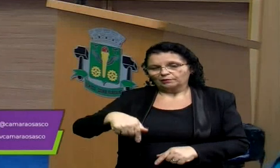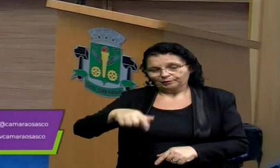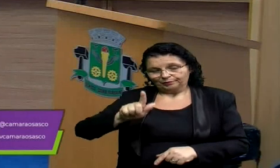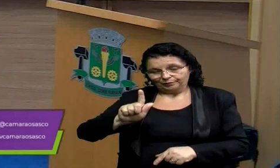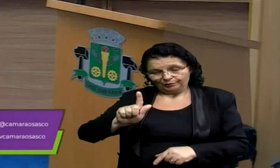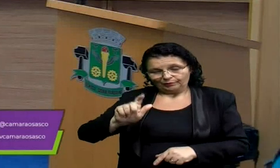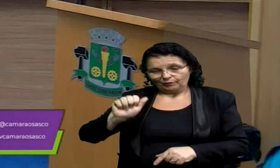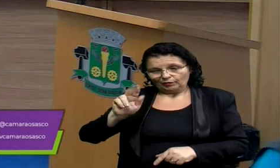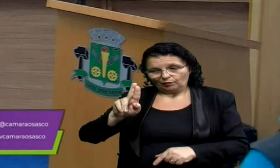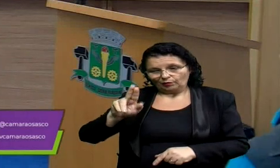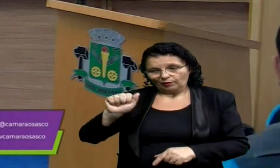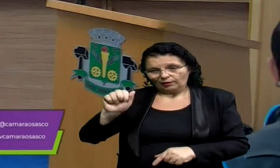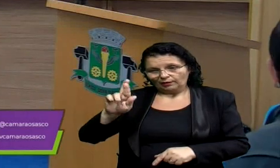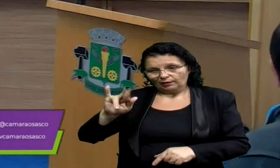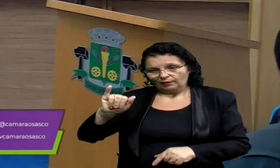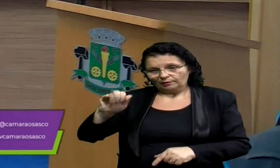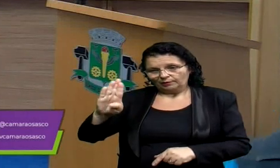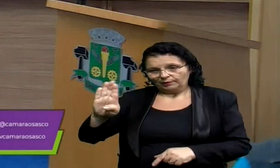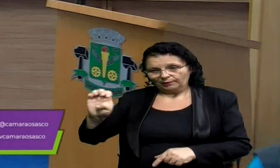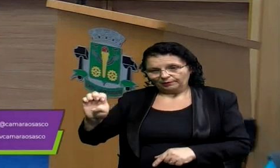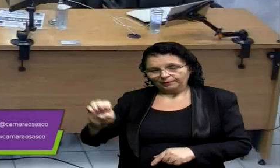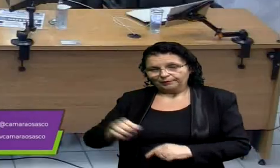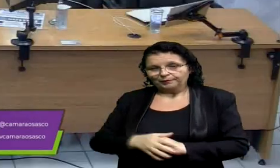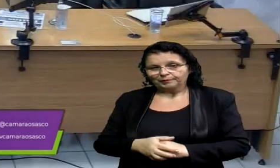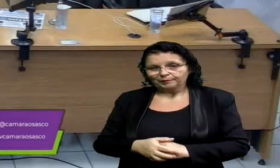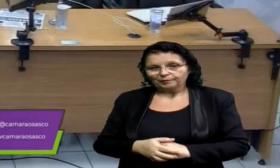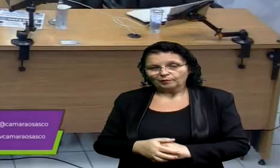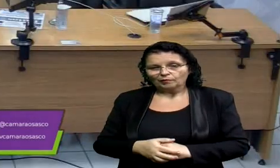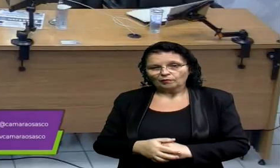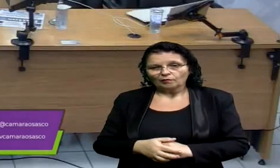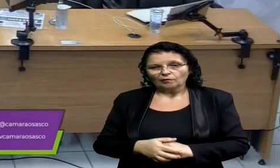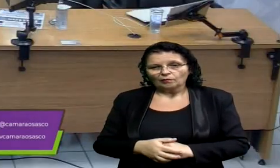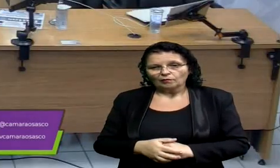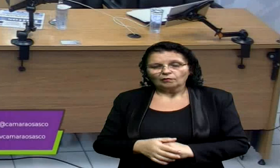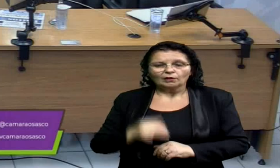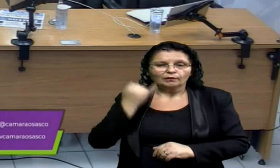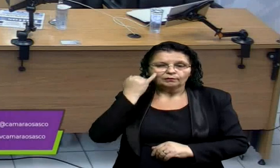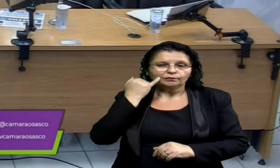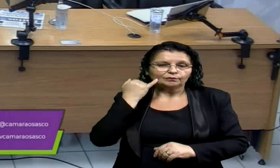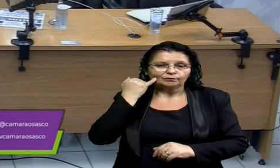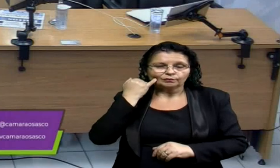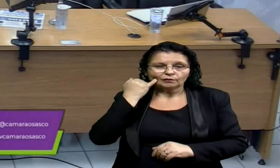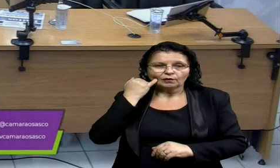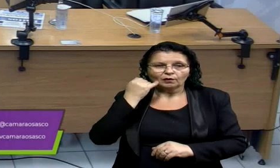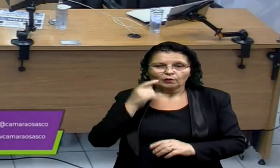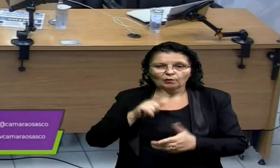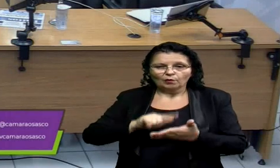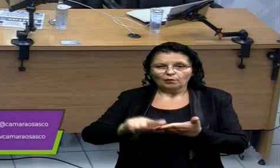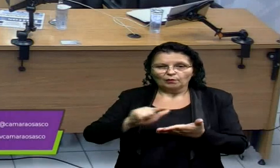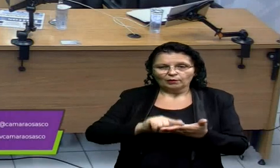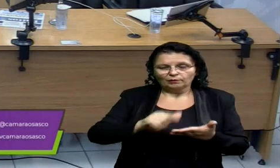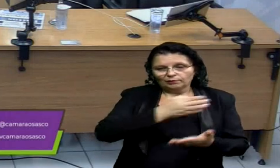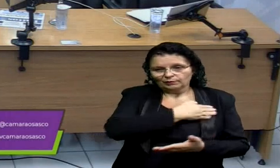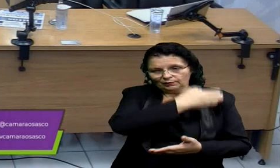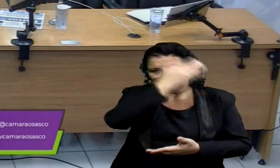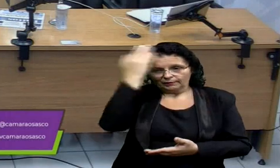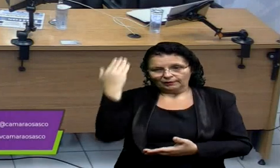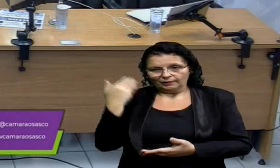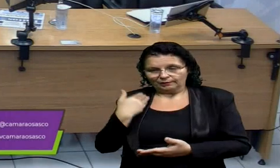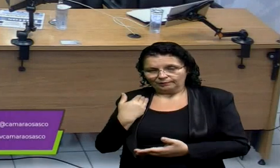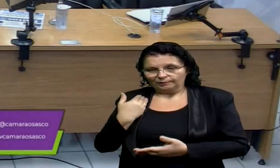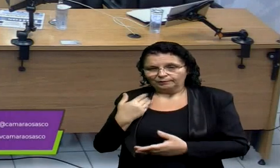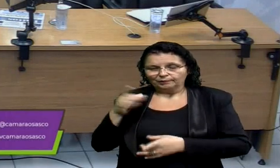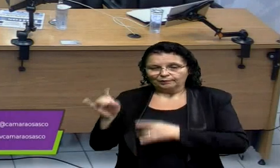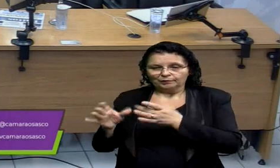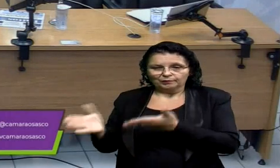indicação do vereador Pastor Joel Nunes que solicita poda de árvore na Rua das Margaridas no bairro de Santa Maria